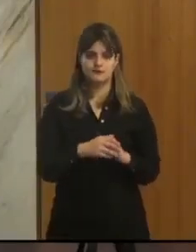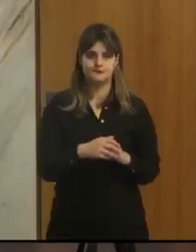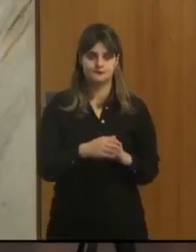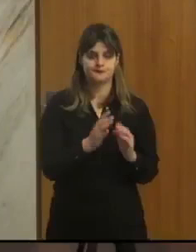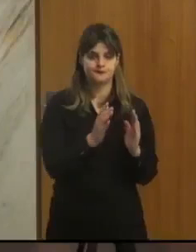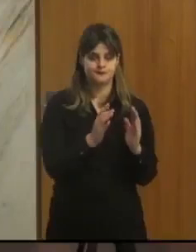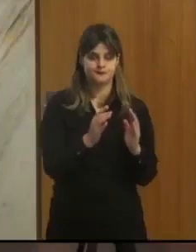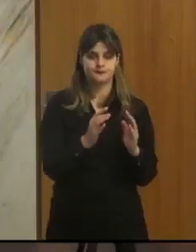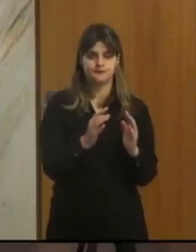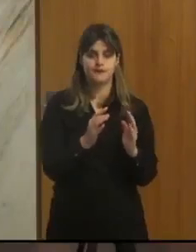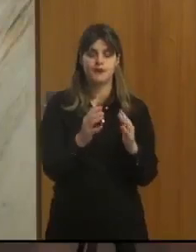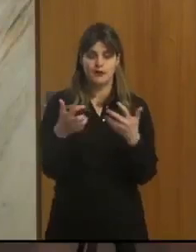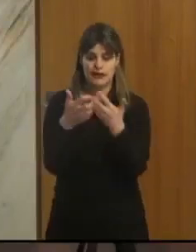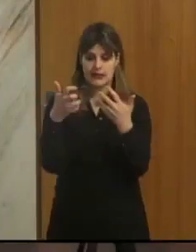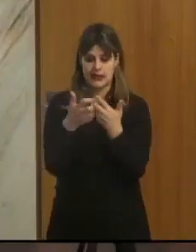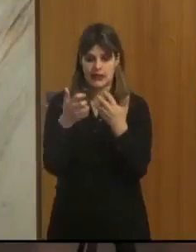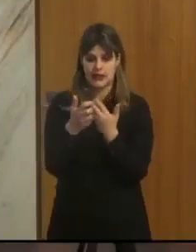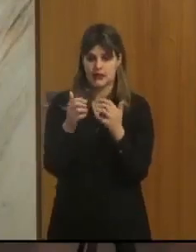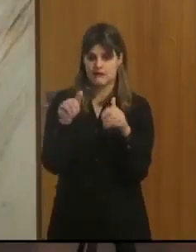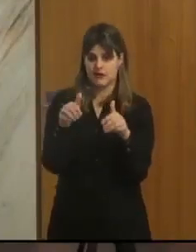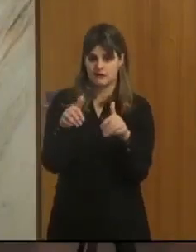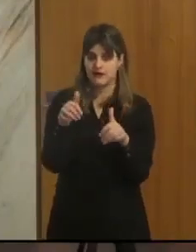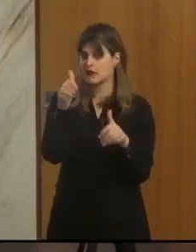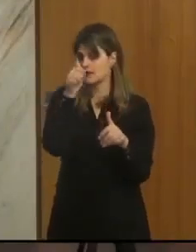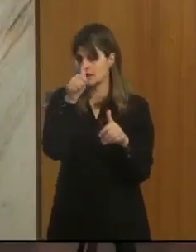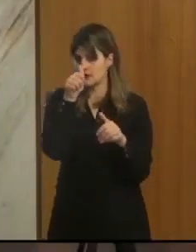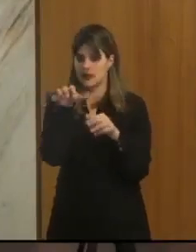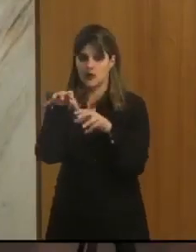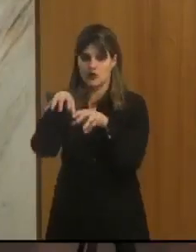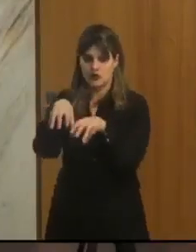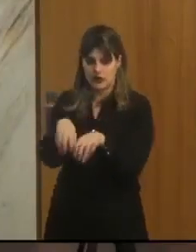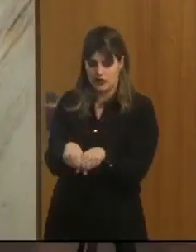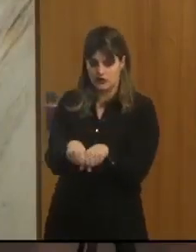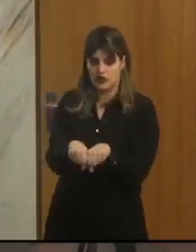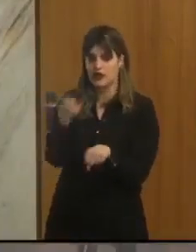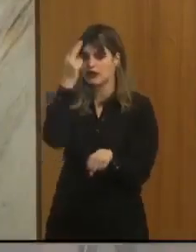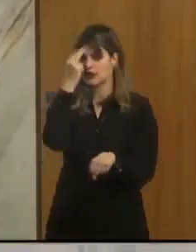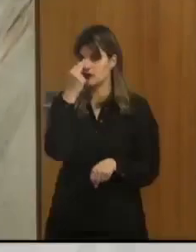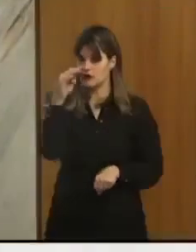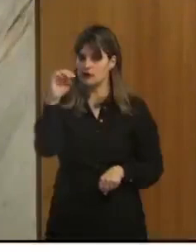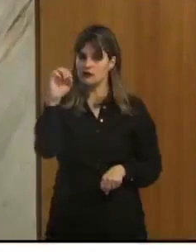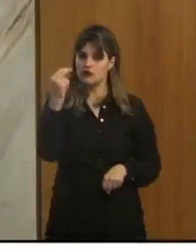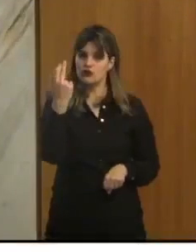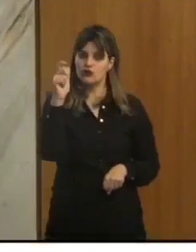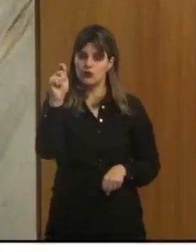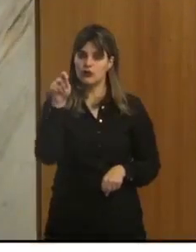Passando a fronteira desta guerra, mais a sul com a conquista de Santarém, o castelo de Sor deixa de